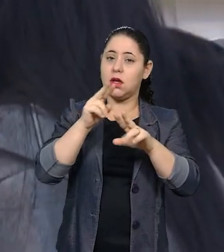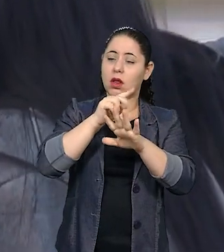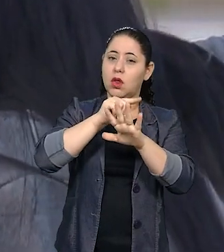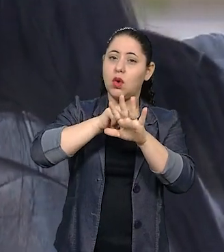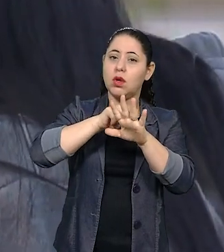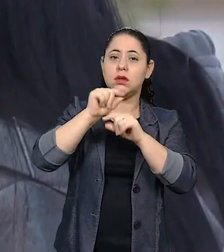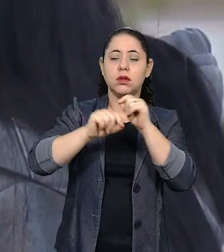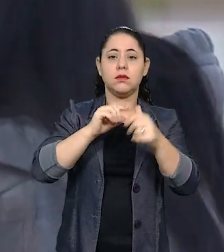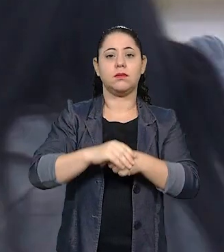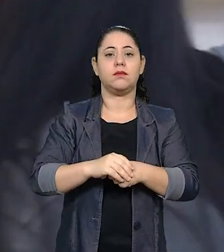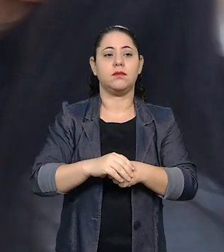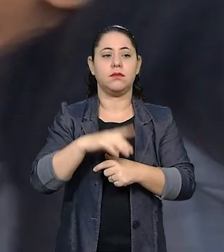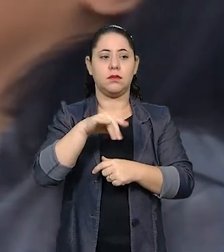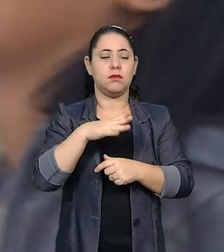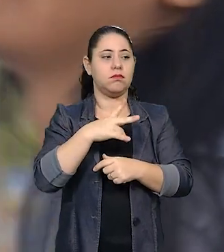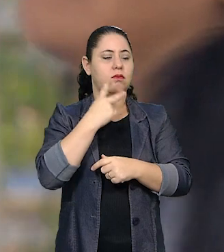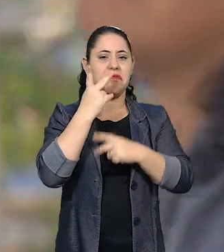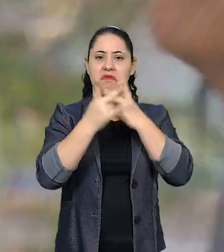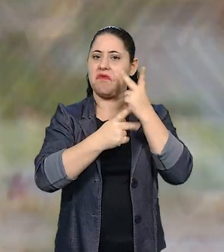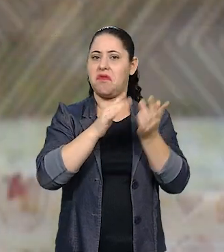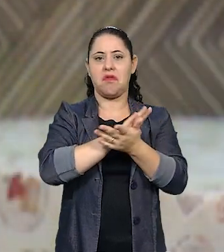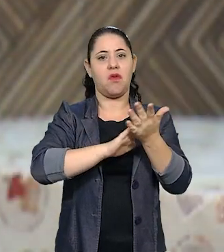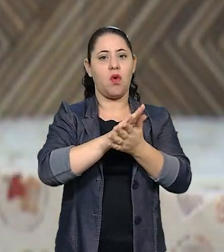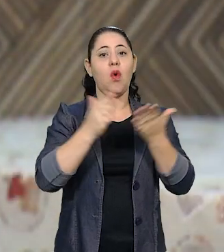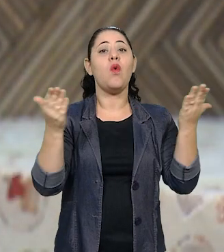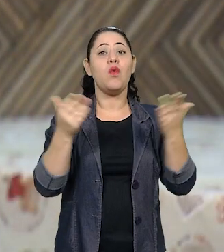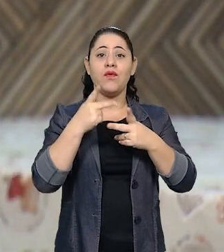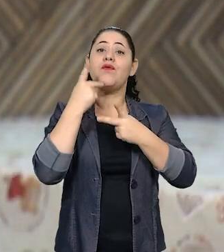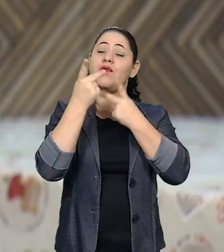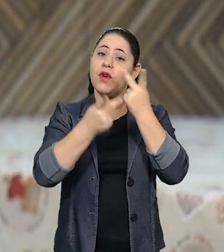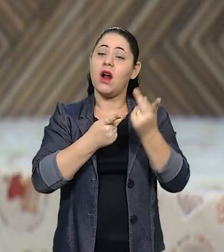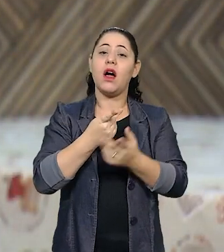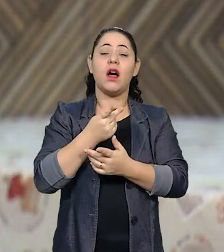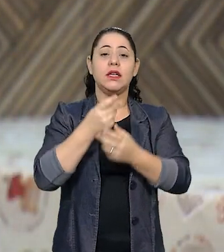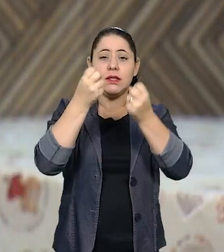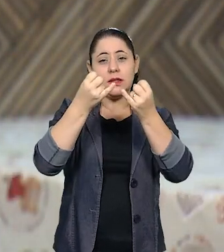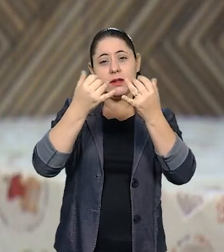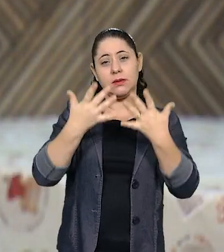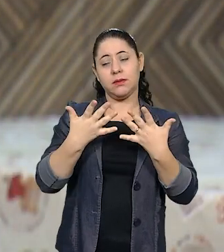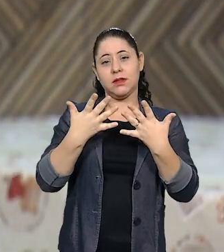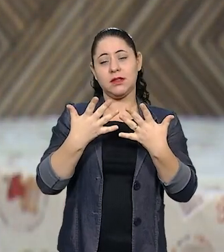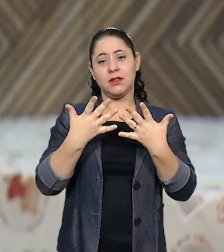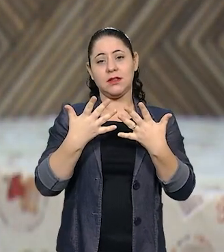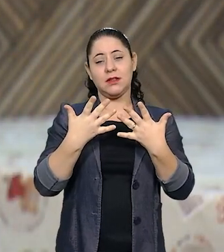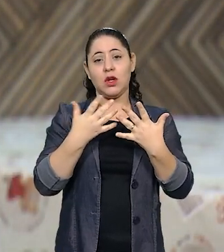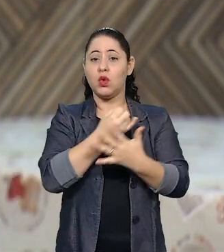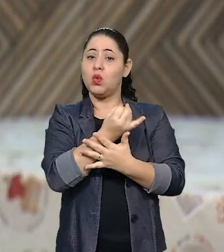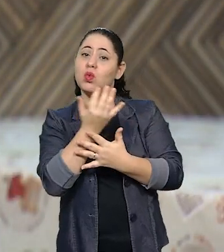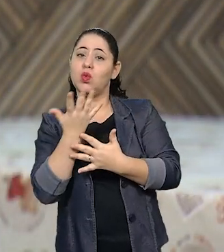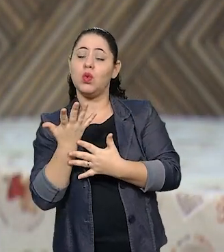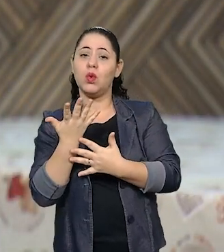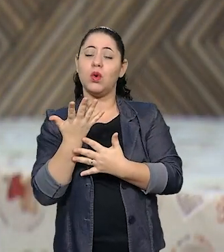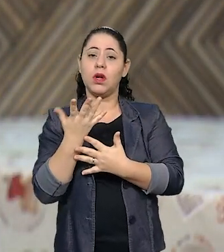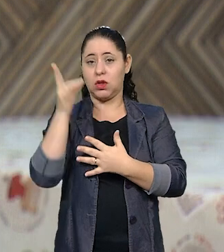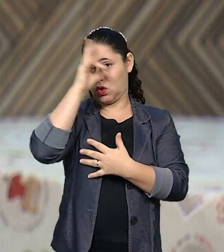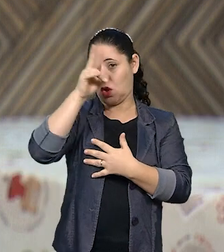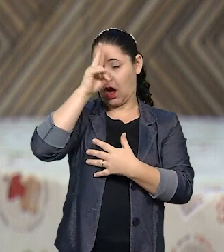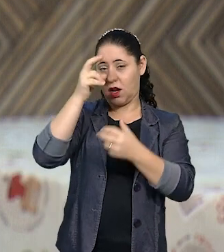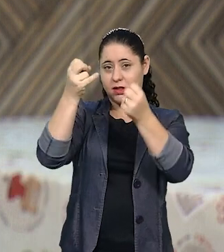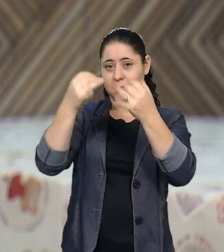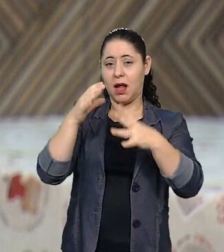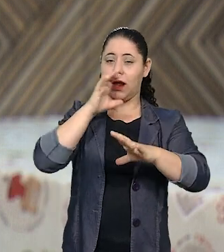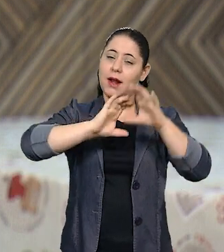partir de um currículo estruturado. Teoria fácil da gente visualizar na prática. Ela entrou sem